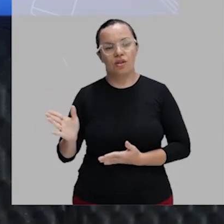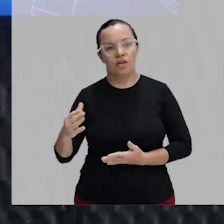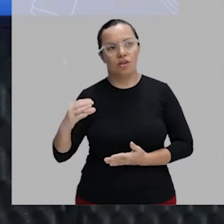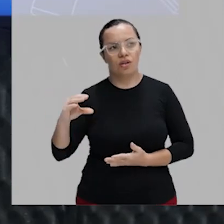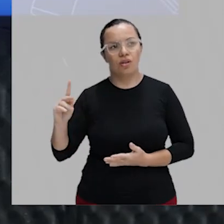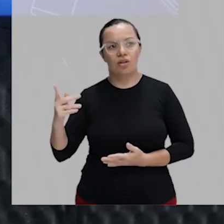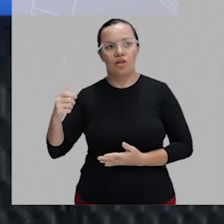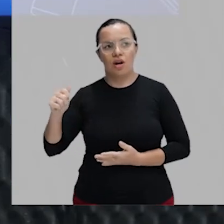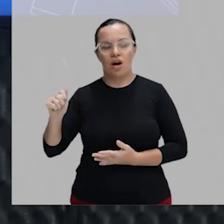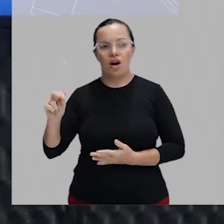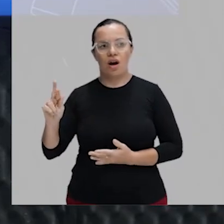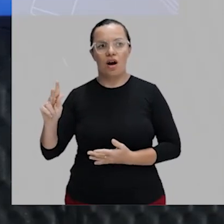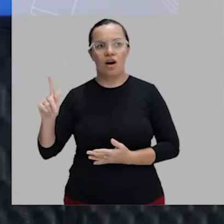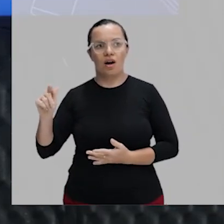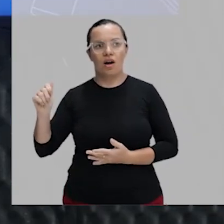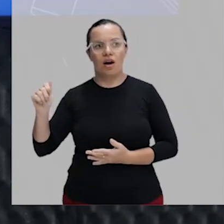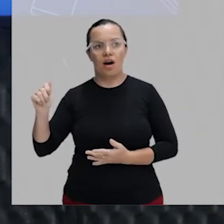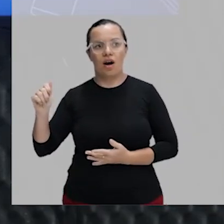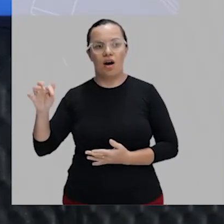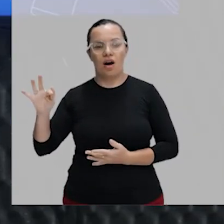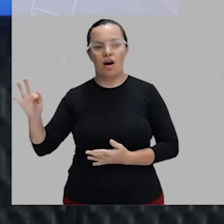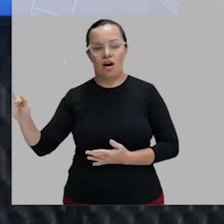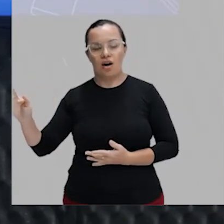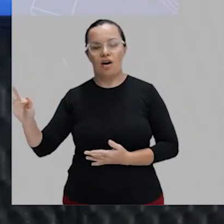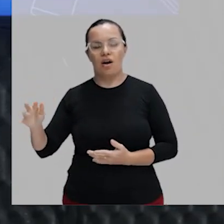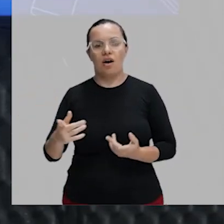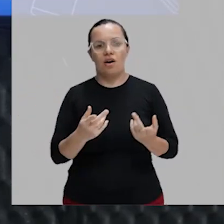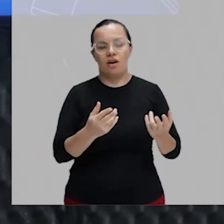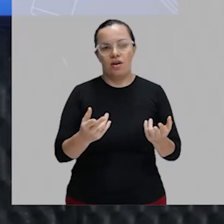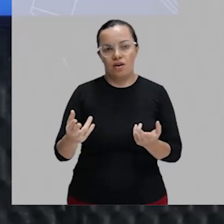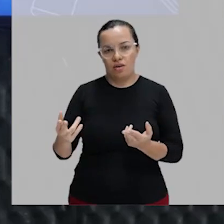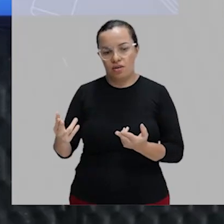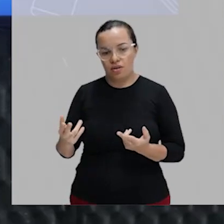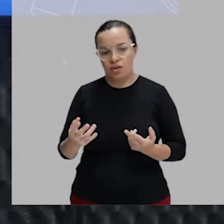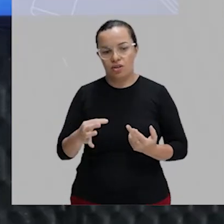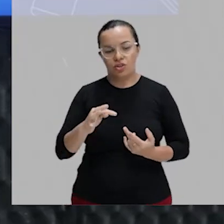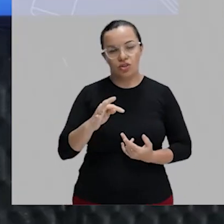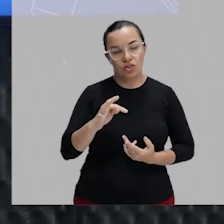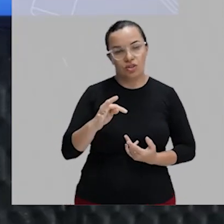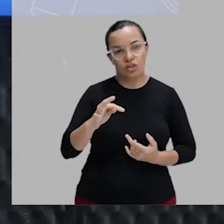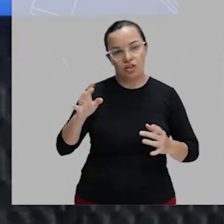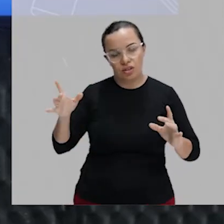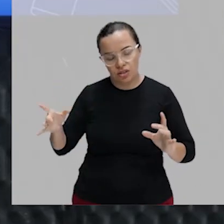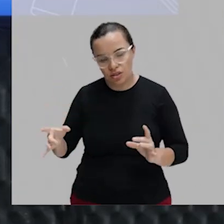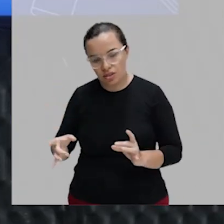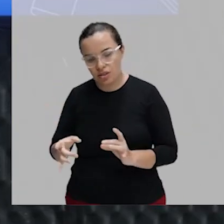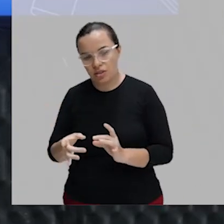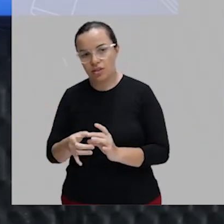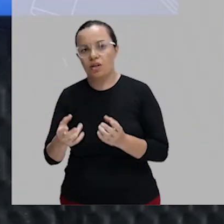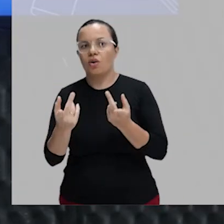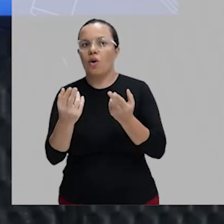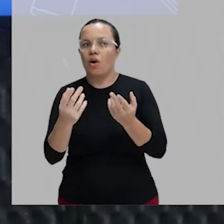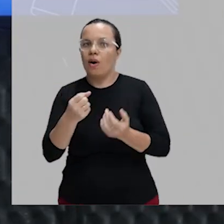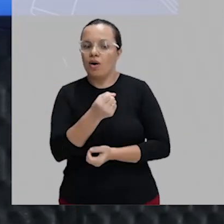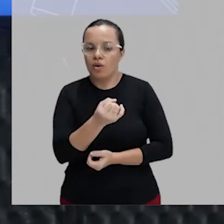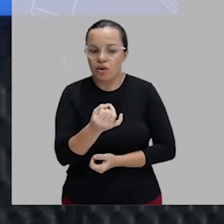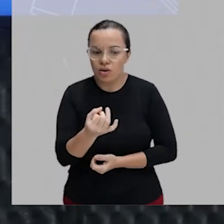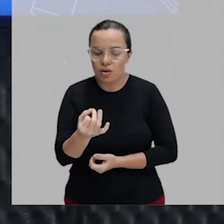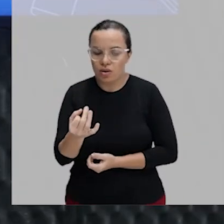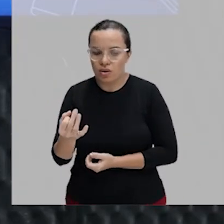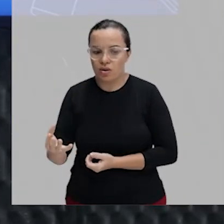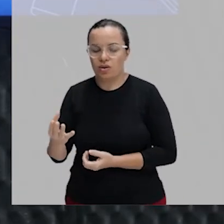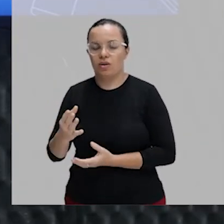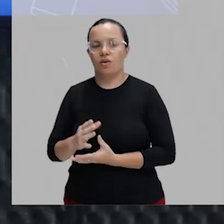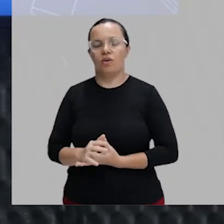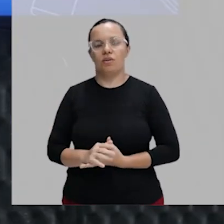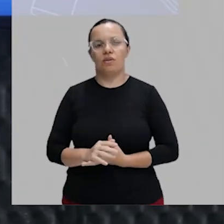é igual à quantidade de timina. E a citosina igual à quantidade de guanina. Então, onde tiver timina numa molécula, eu tenho que